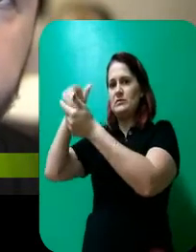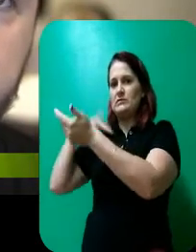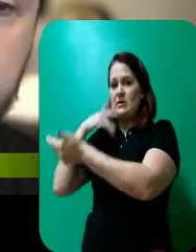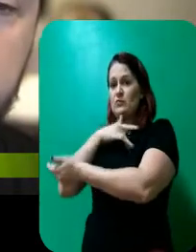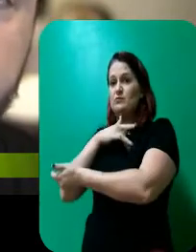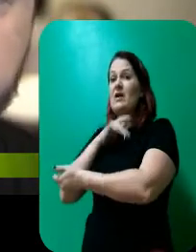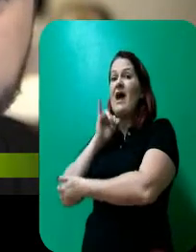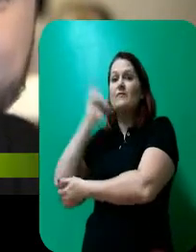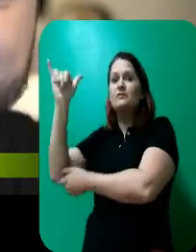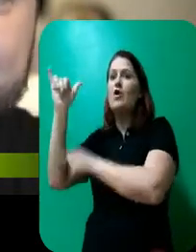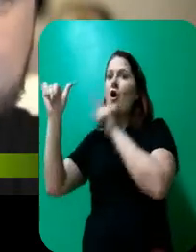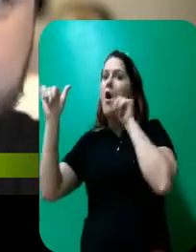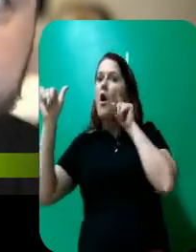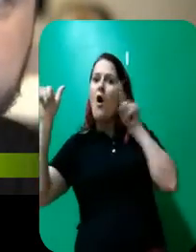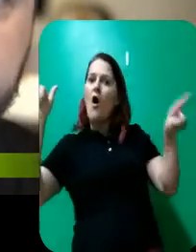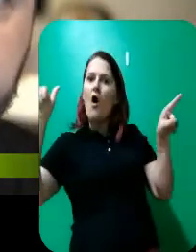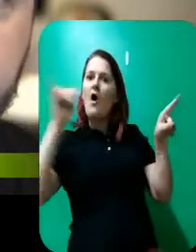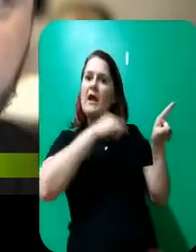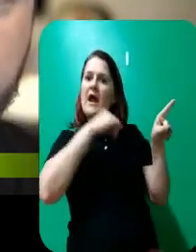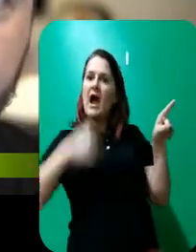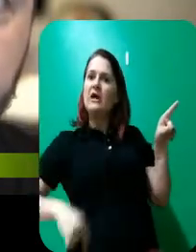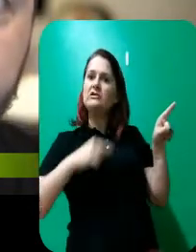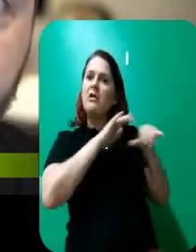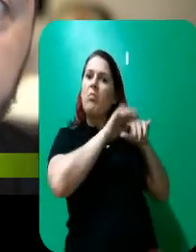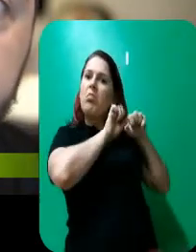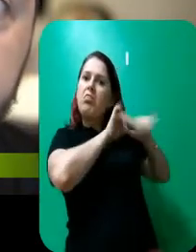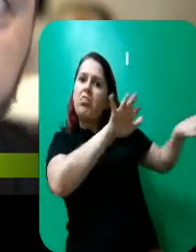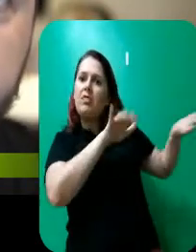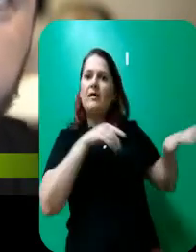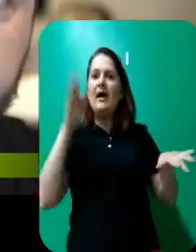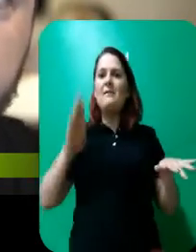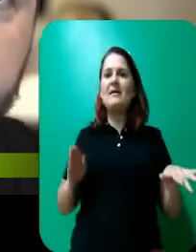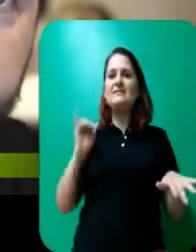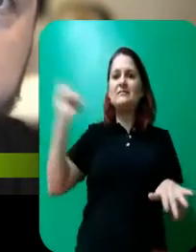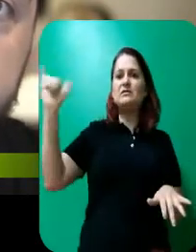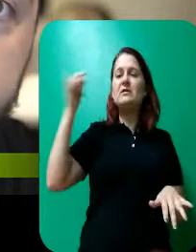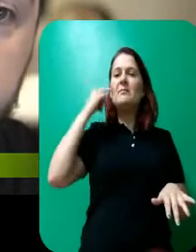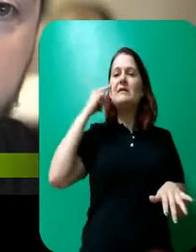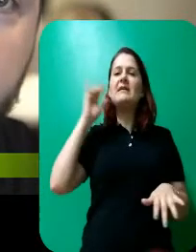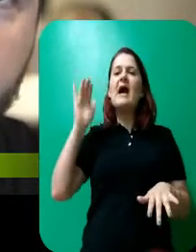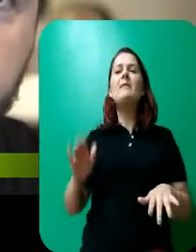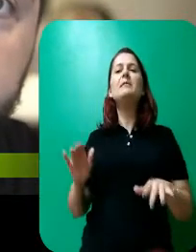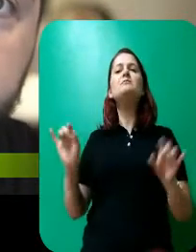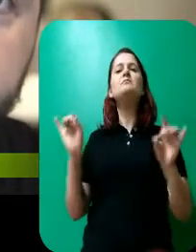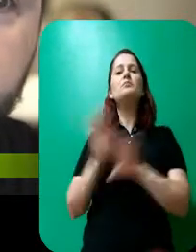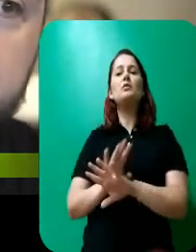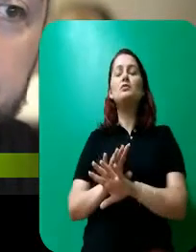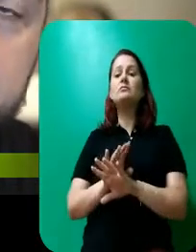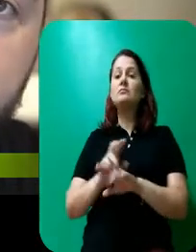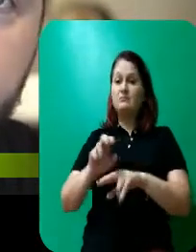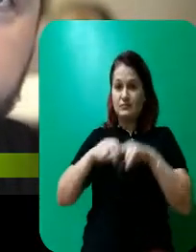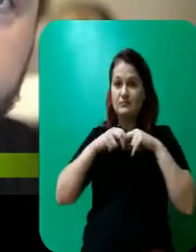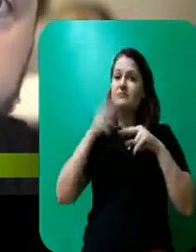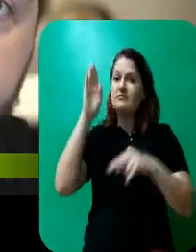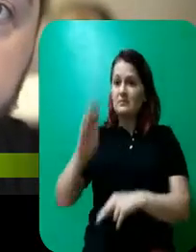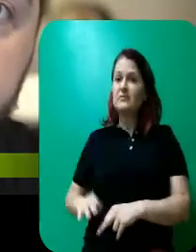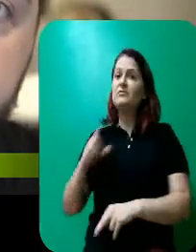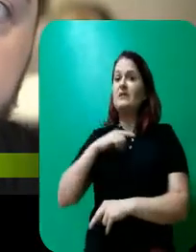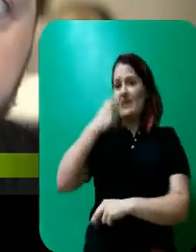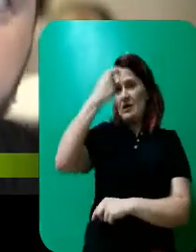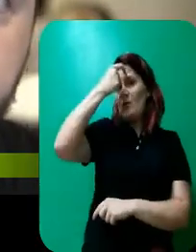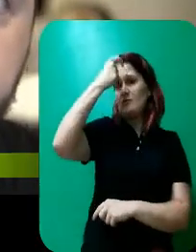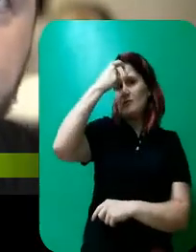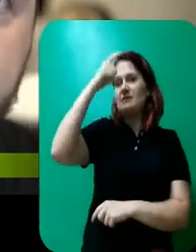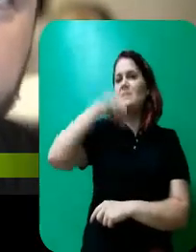problema era sério. Então a gente está ciente do que vem pela frente. Estamos tomando medidas como essas de converter hospitais e de fazer as